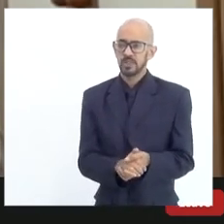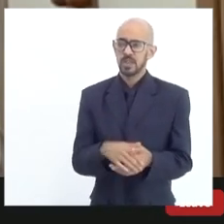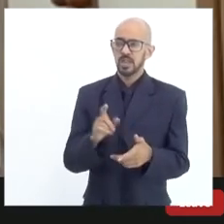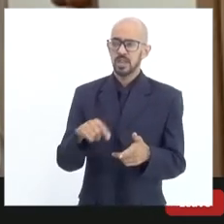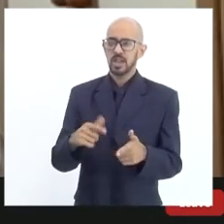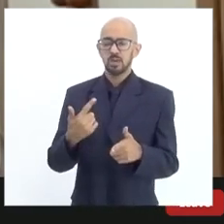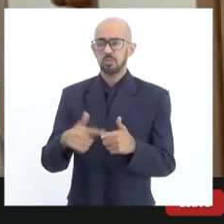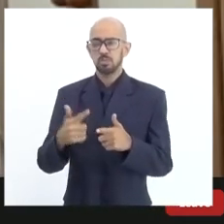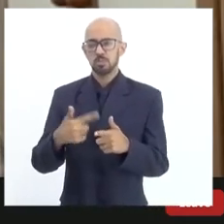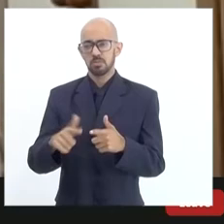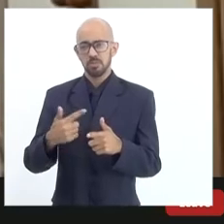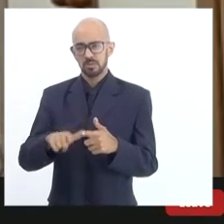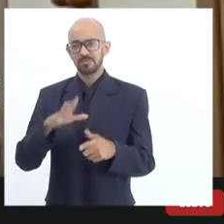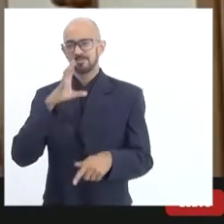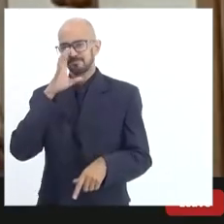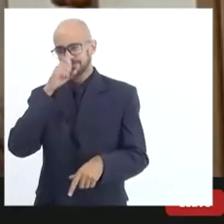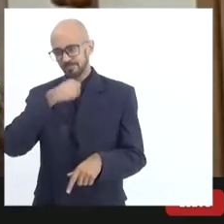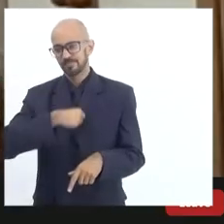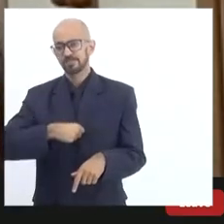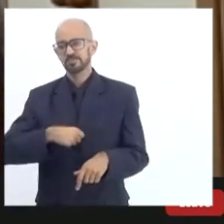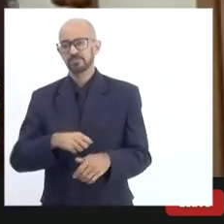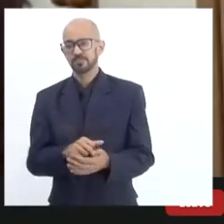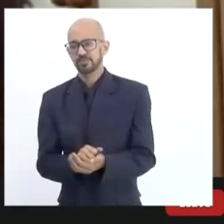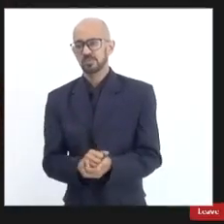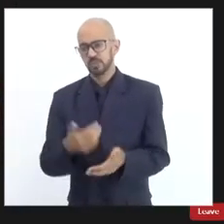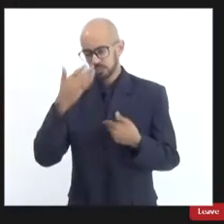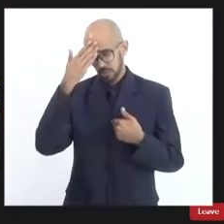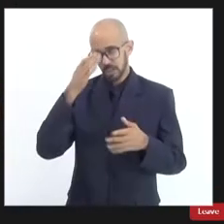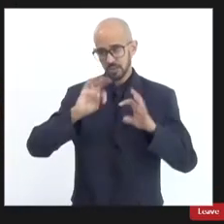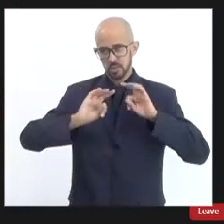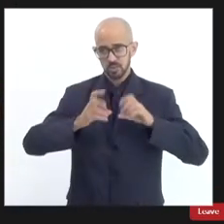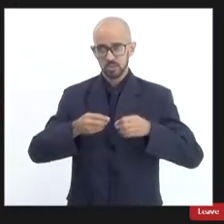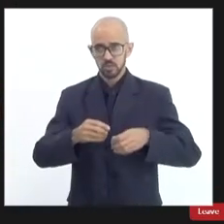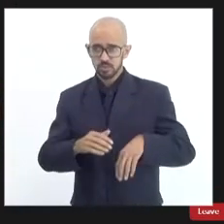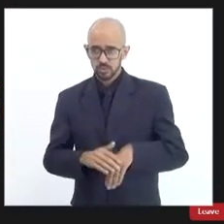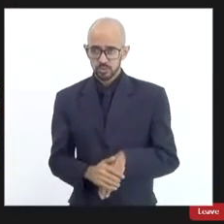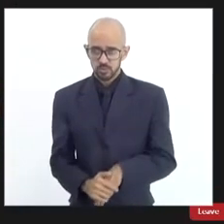intransigente da população vulnerável. Muito obrigada a todos.